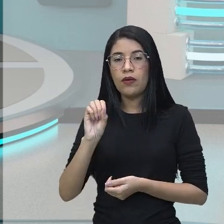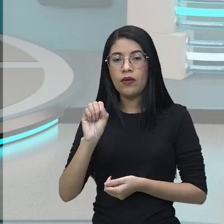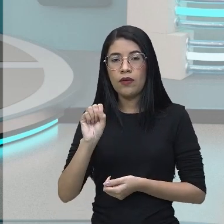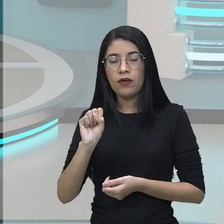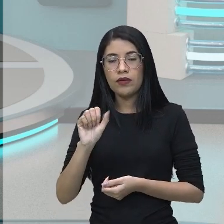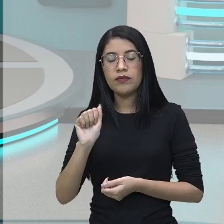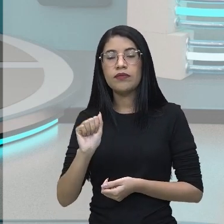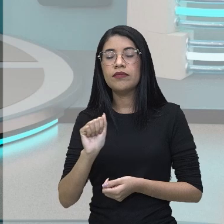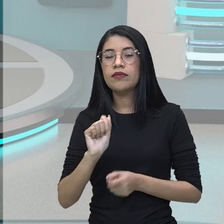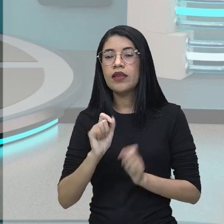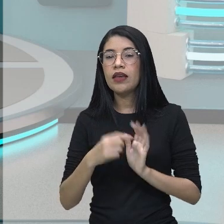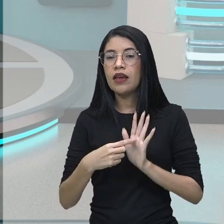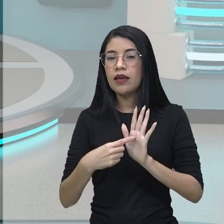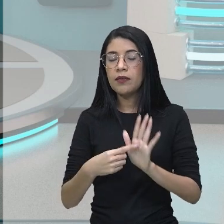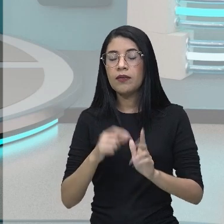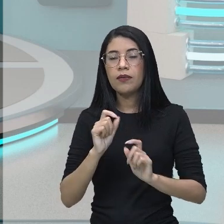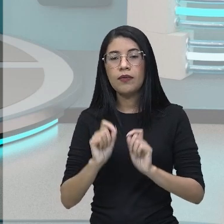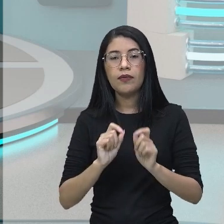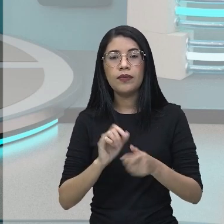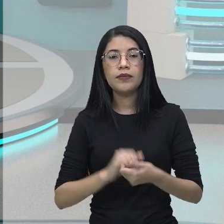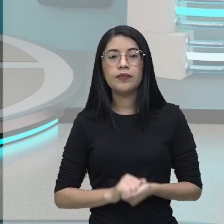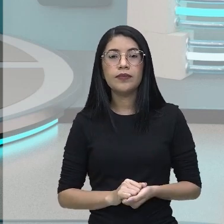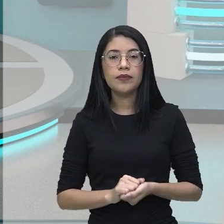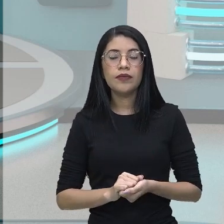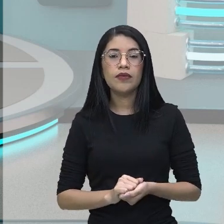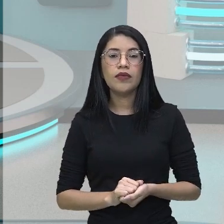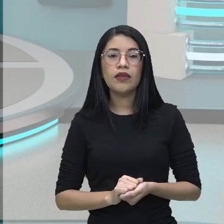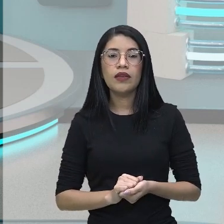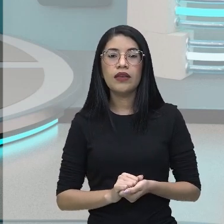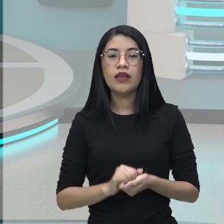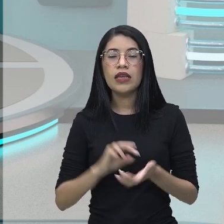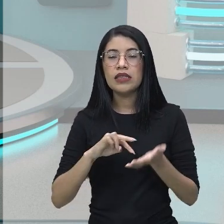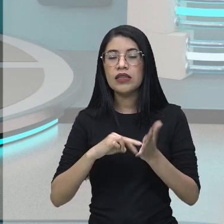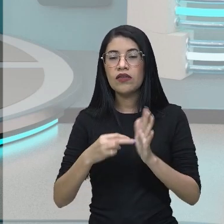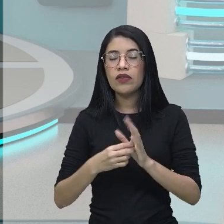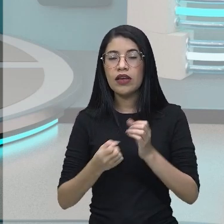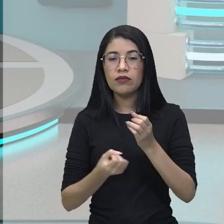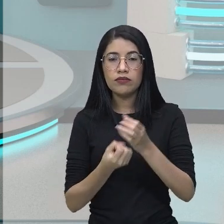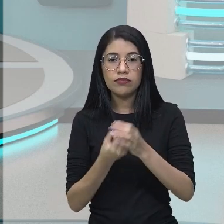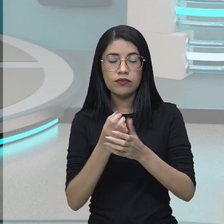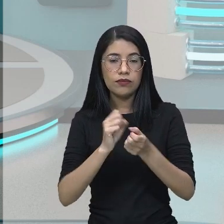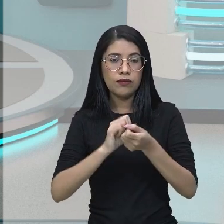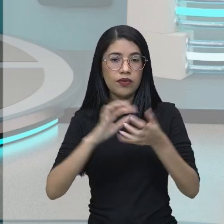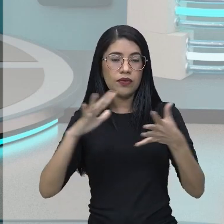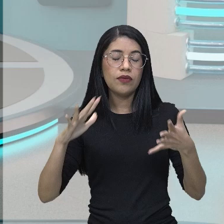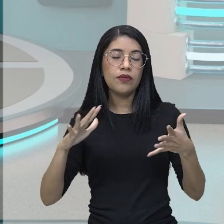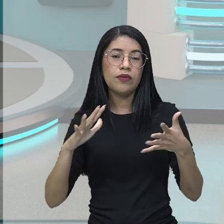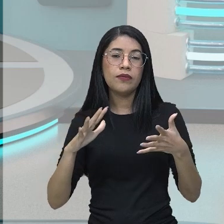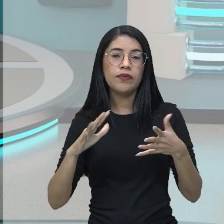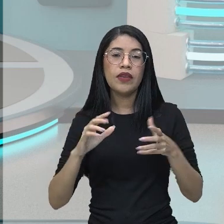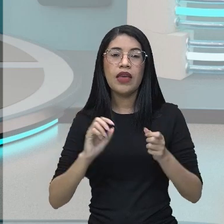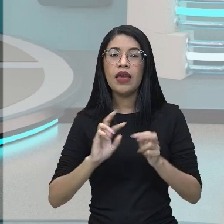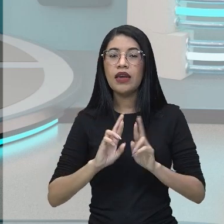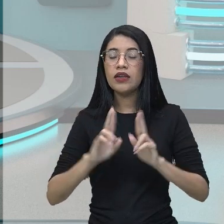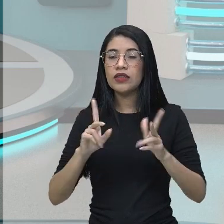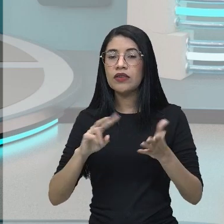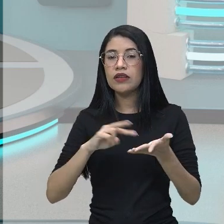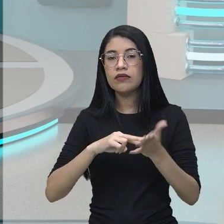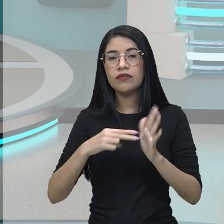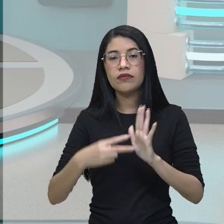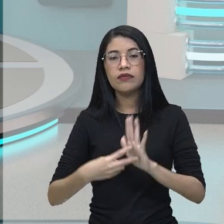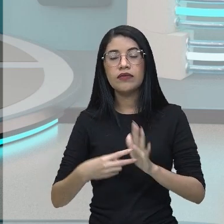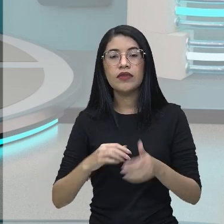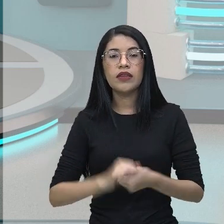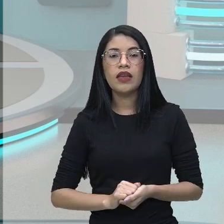ali para representar exatamente a explosão a bomba ela assume um sentido diferente Aquela rosa com